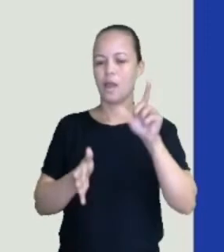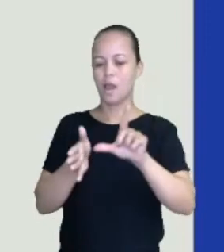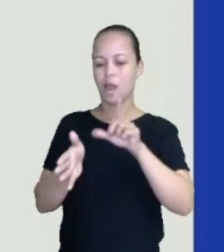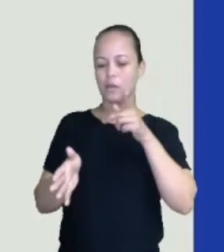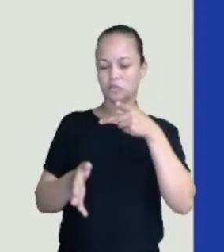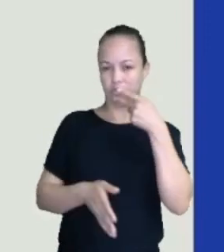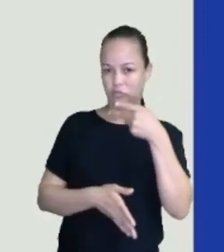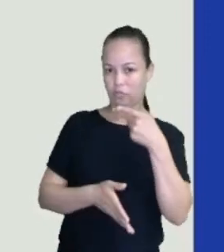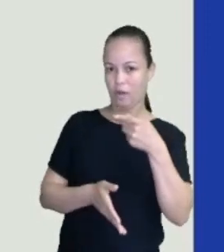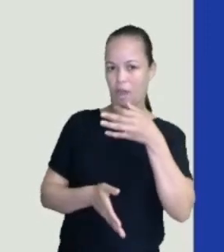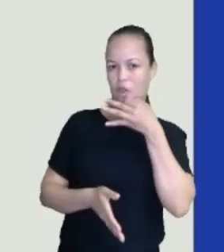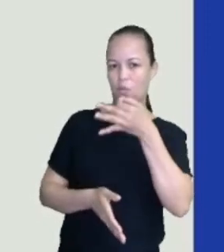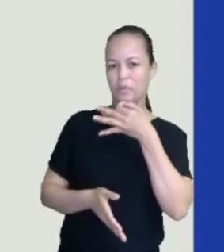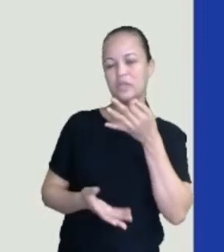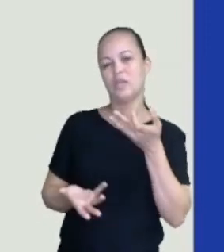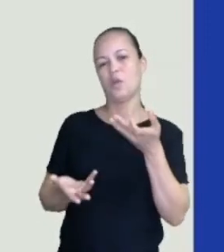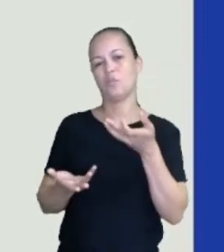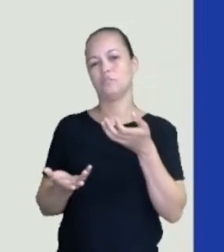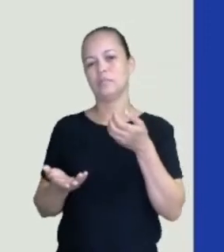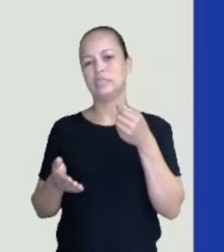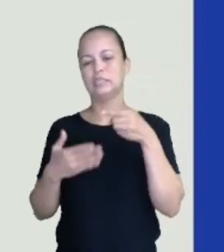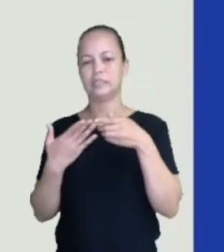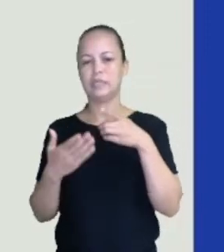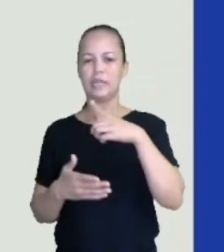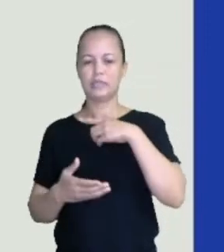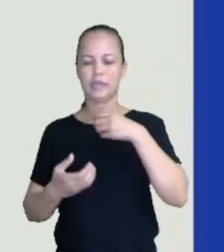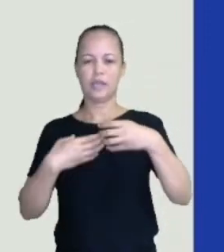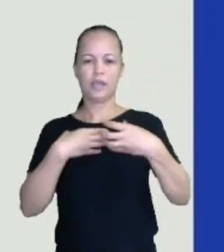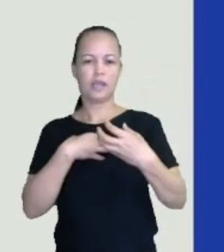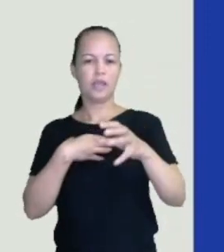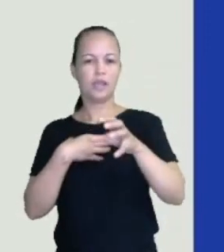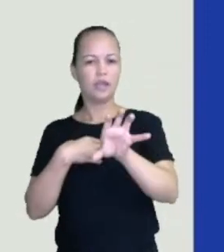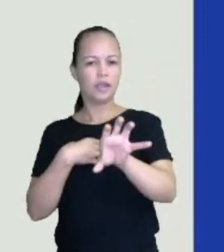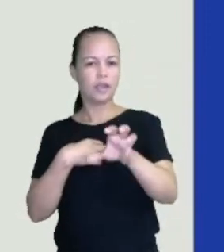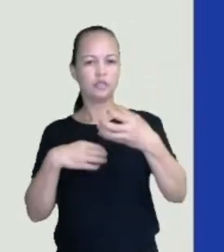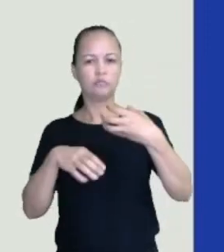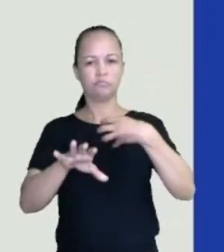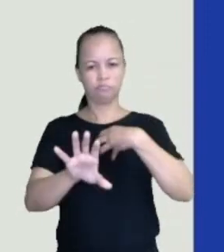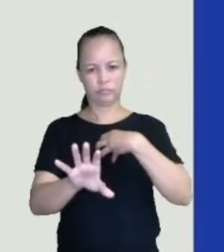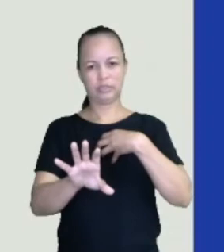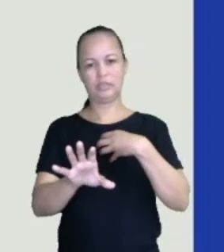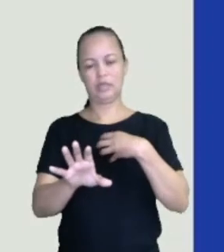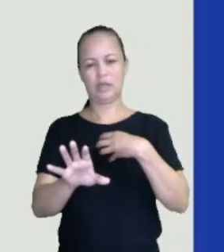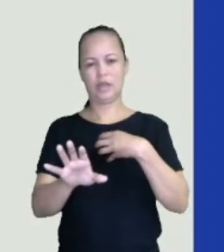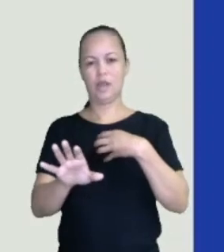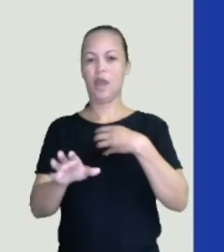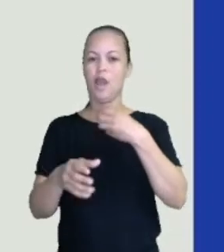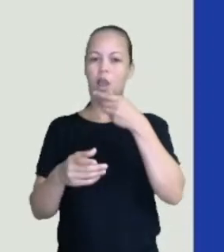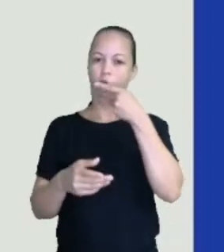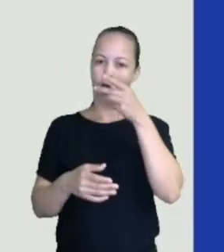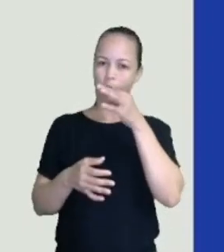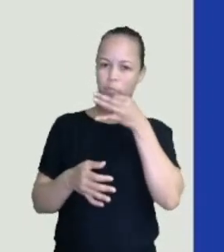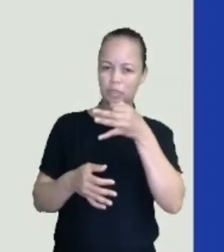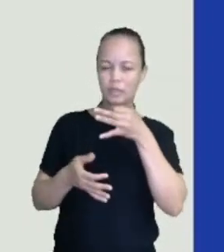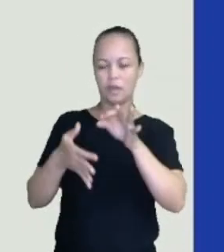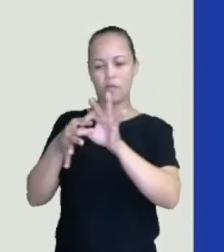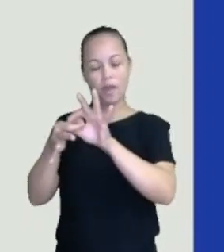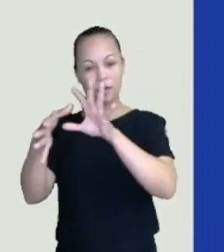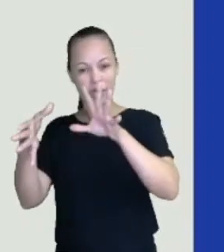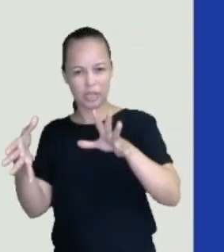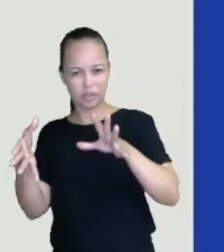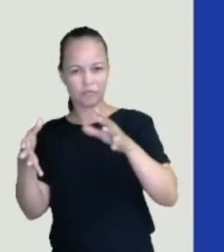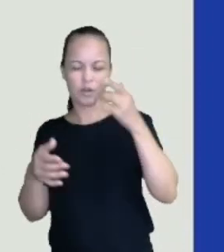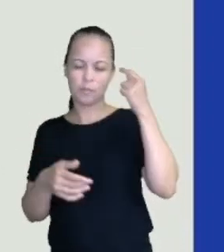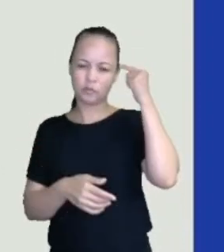antes de expor opiniões e sempre ter empatia. Pois a opinião é livre, meus amores, mas a gente deve sempre